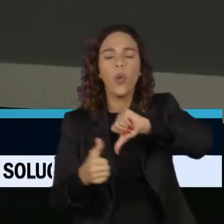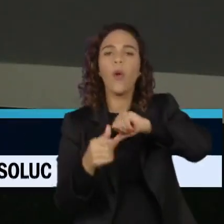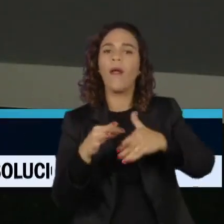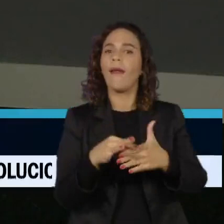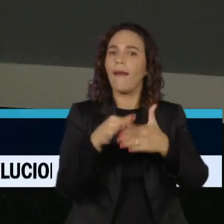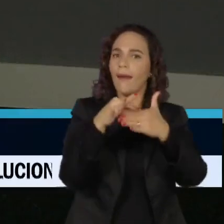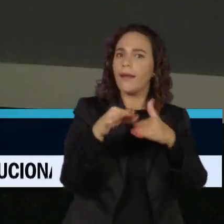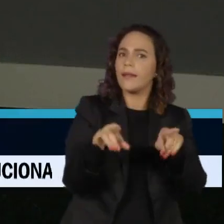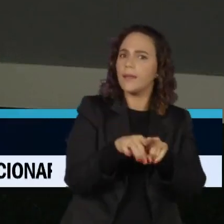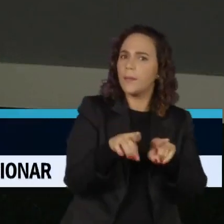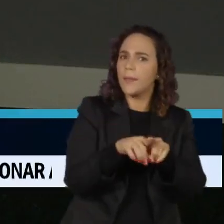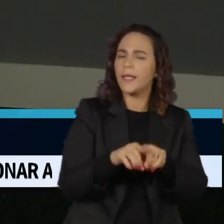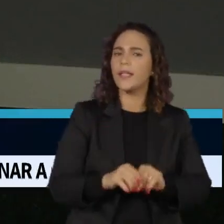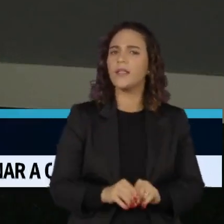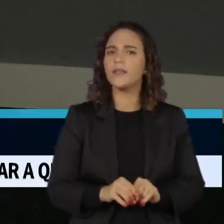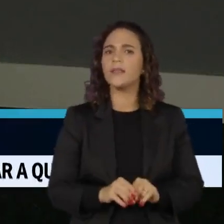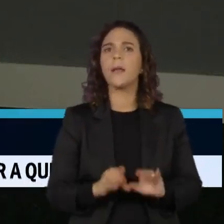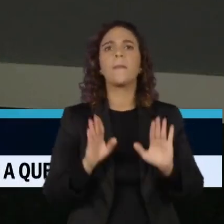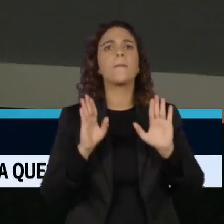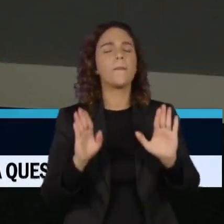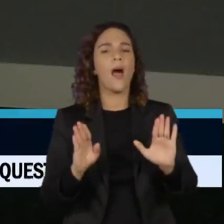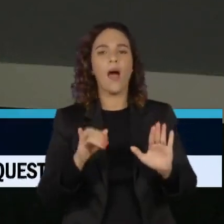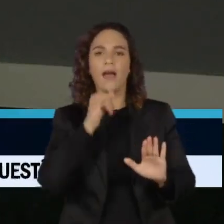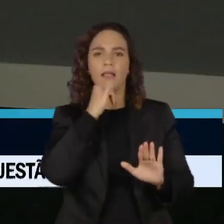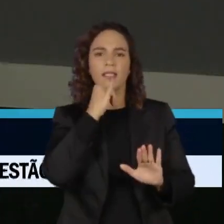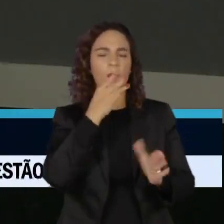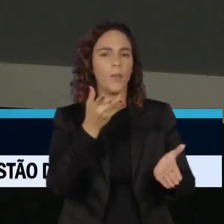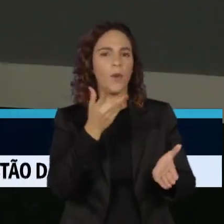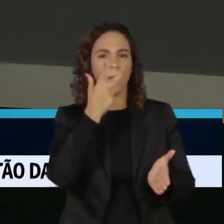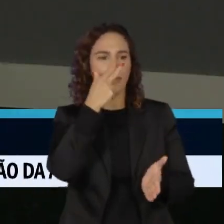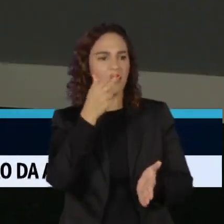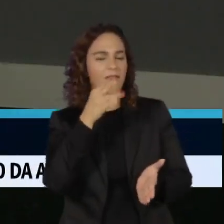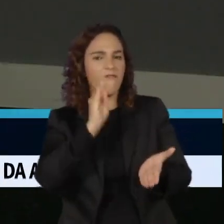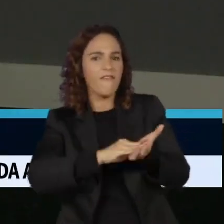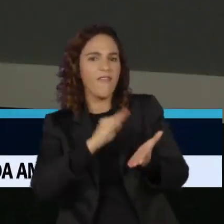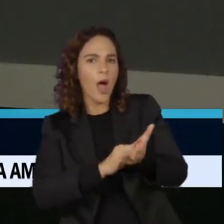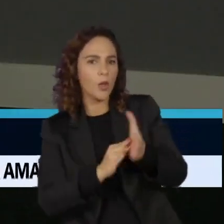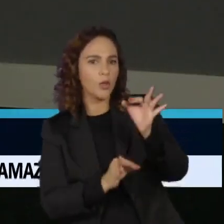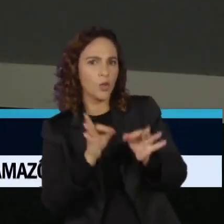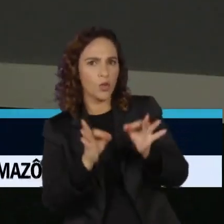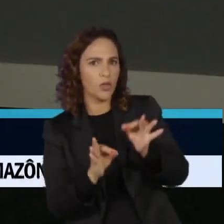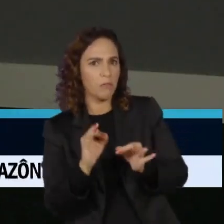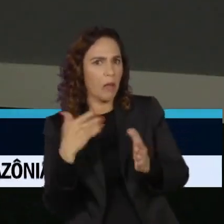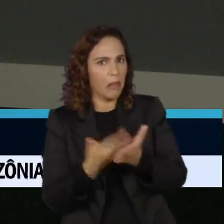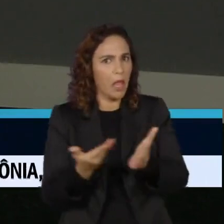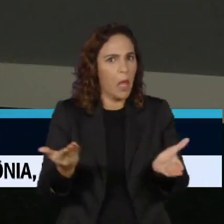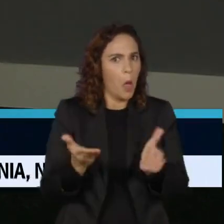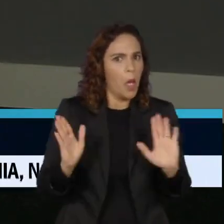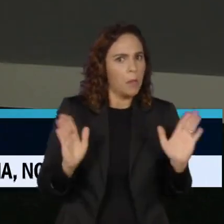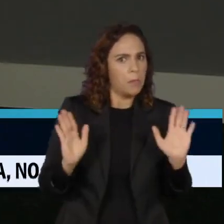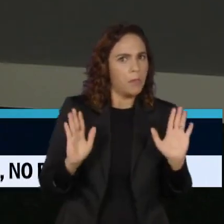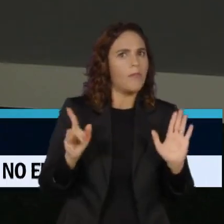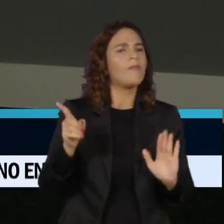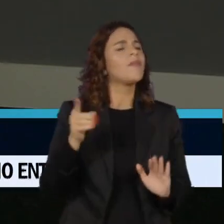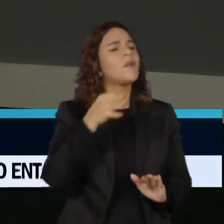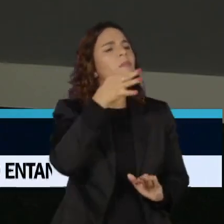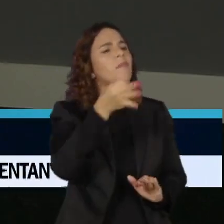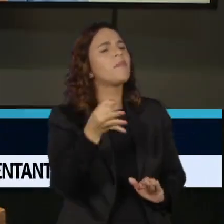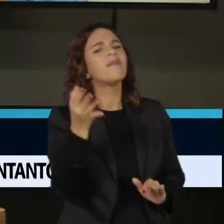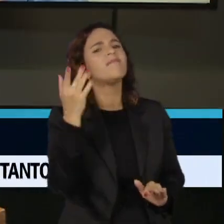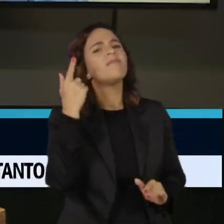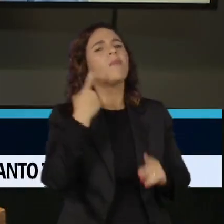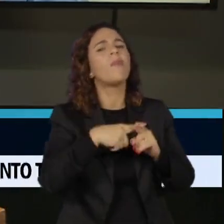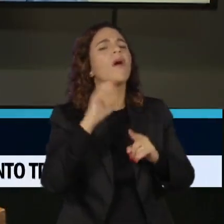comando, mas não respingou em punição, pelo menos, até agora ninguém sequer foi citado. Por que o senhor acha que isso